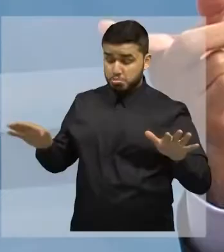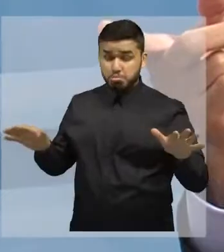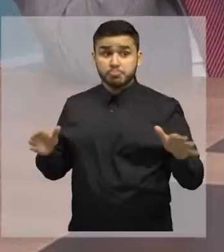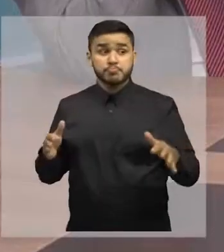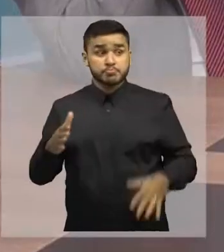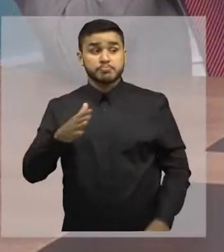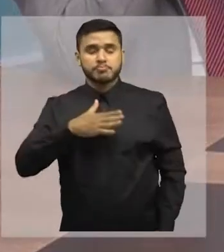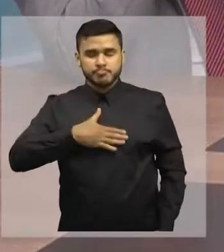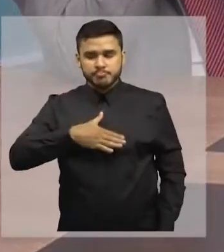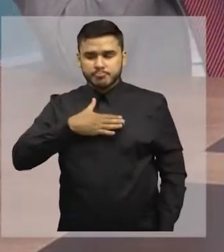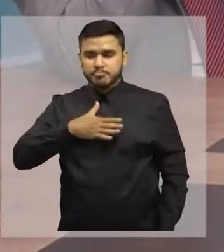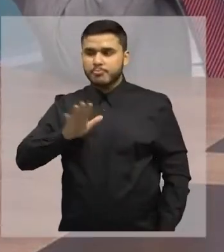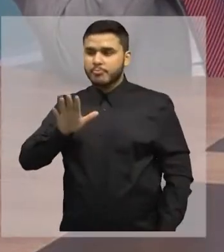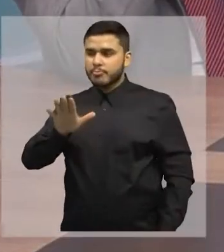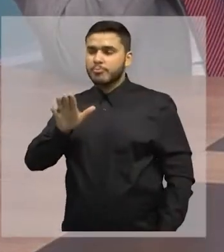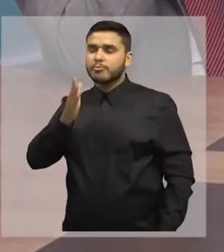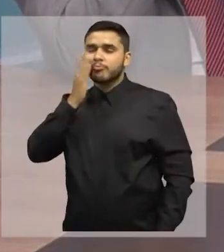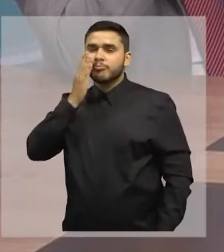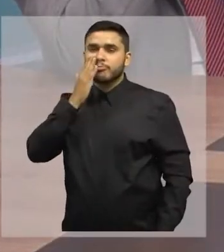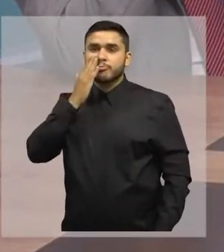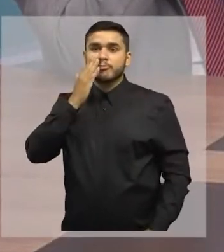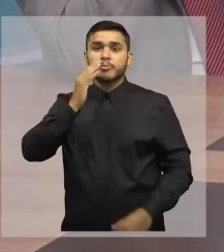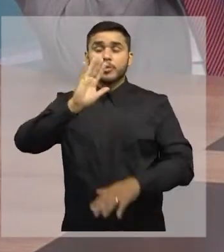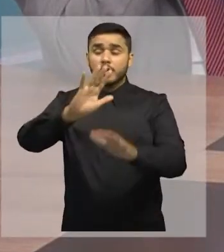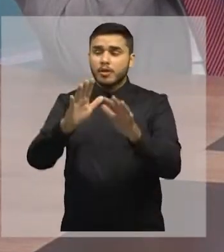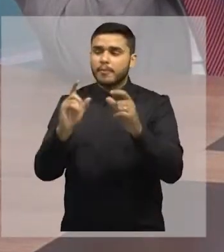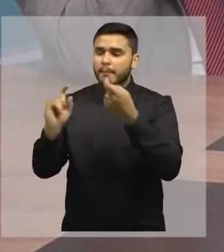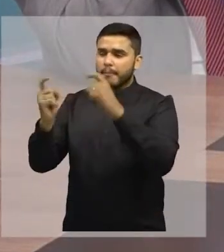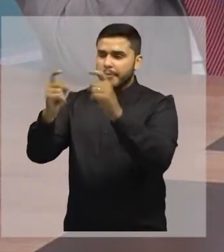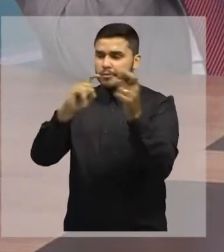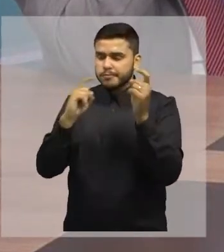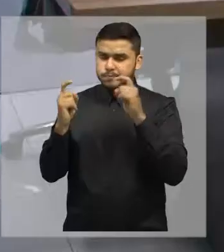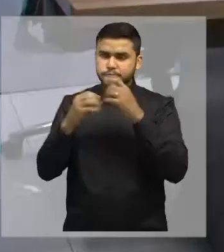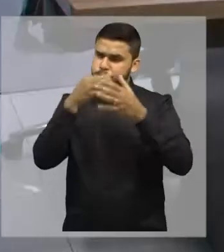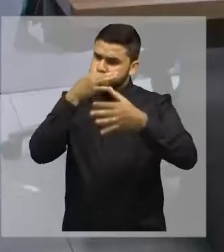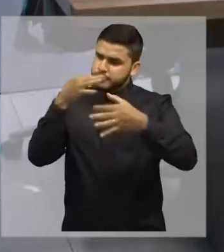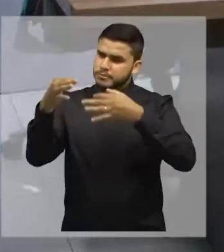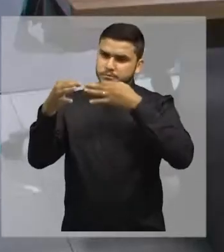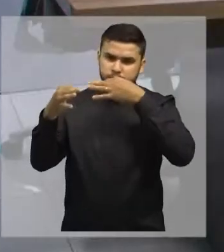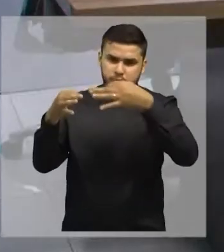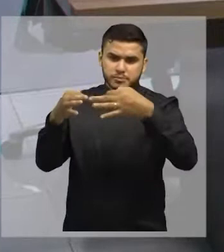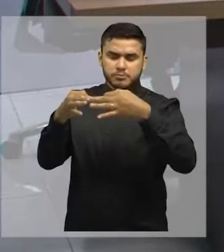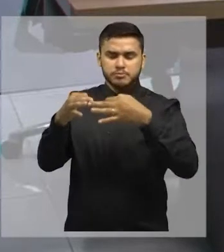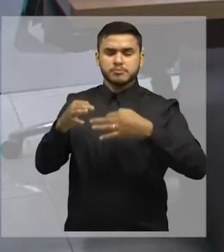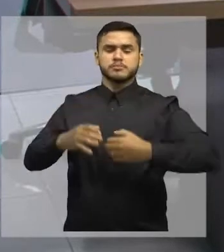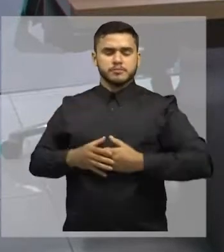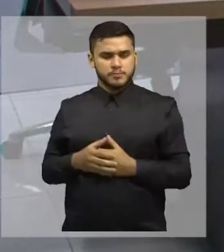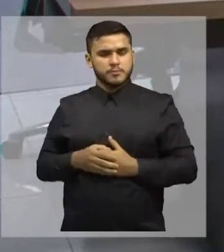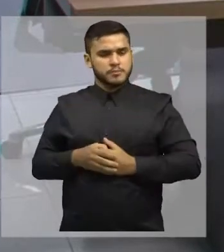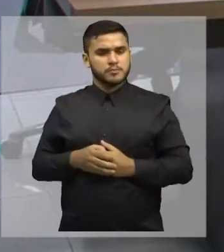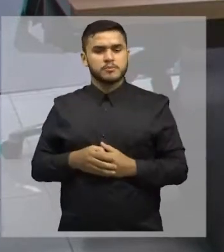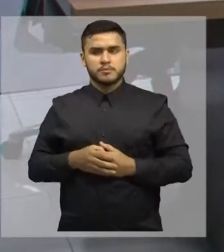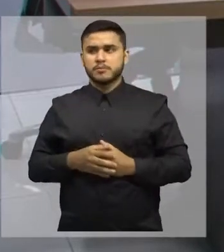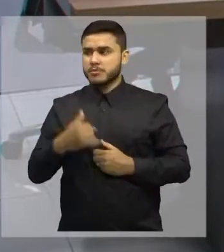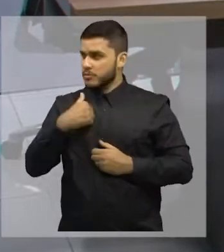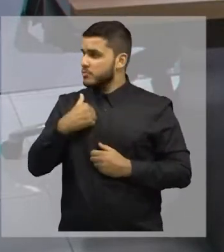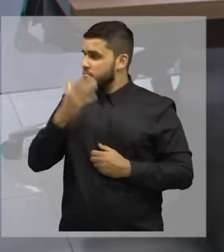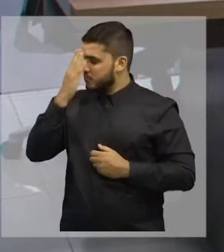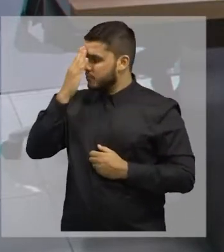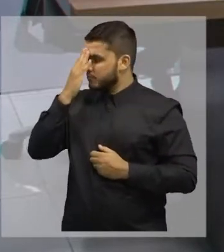então, para a discussão o seguinte. Tudo que vocês disseram aqui, e eu me permito, se me